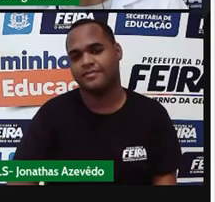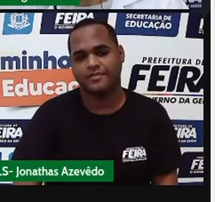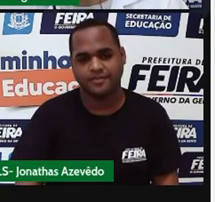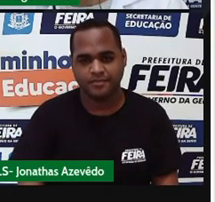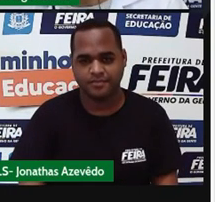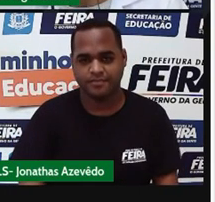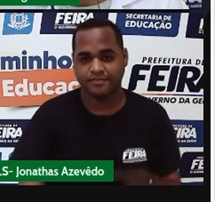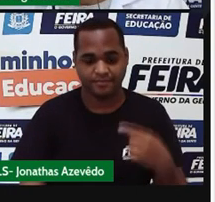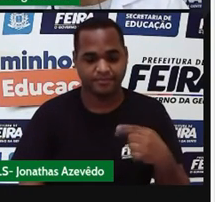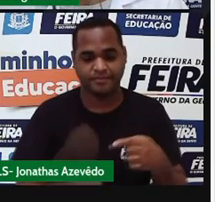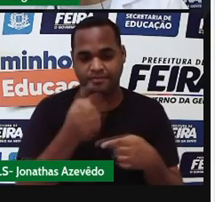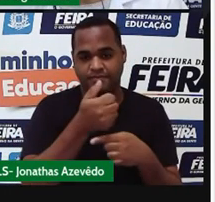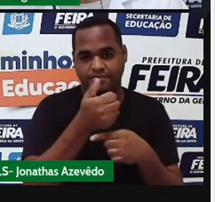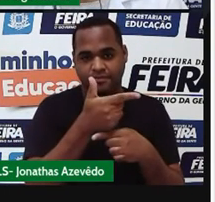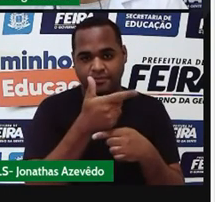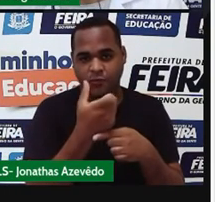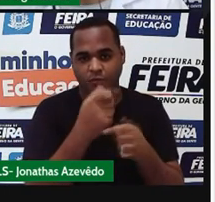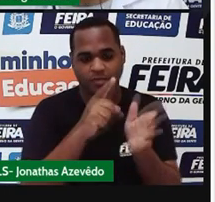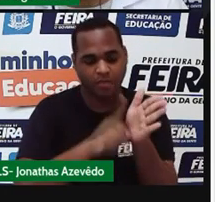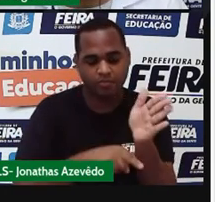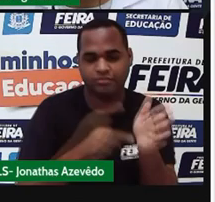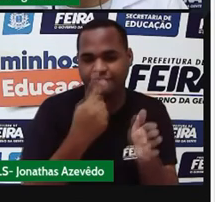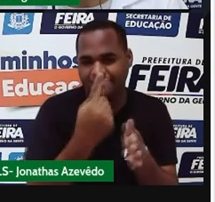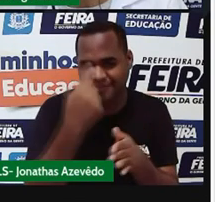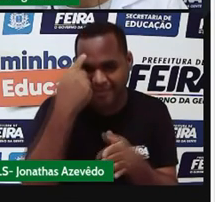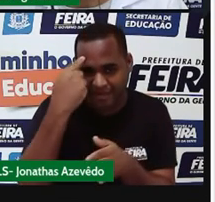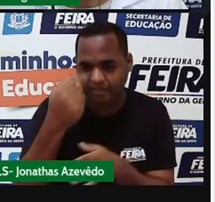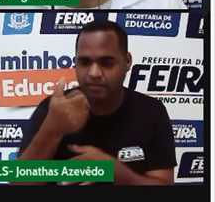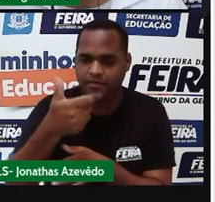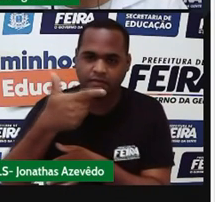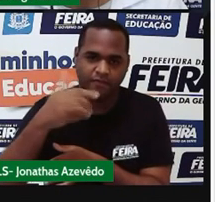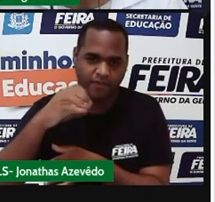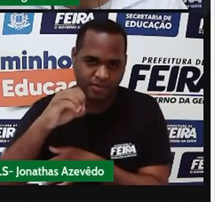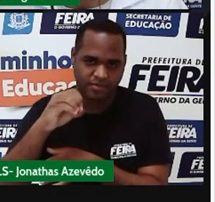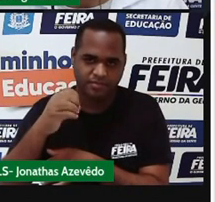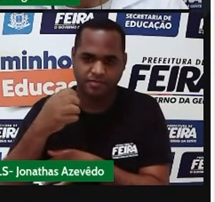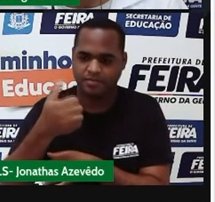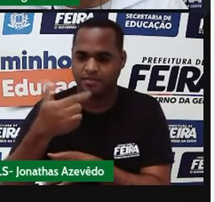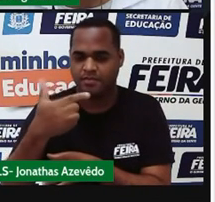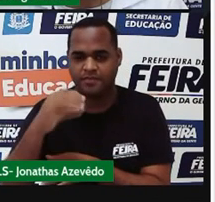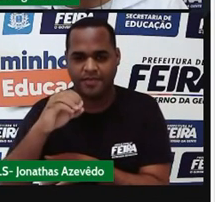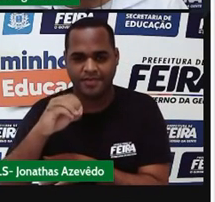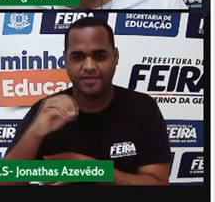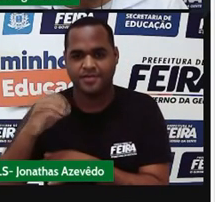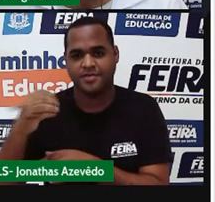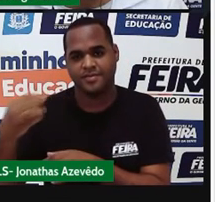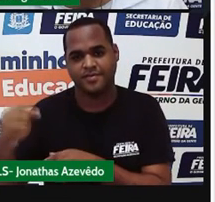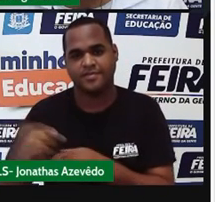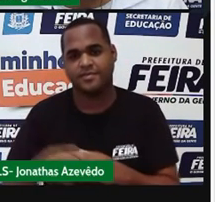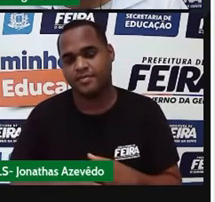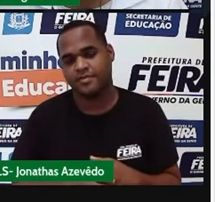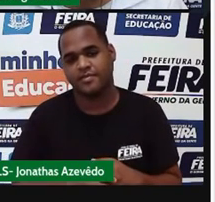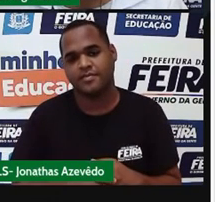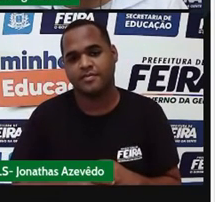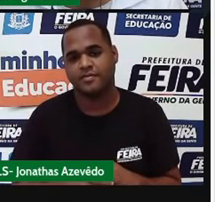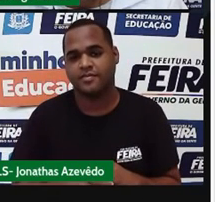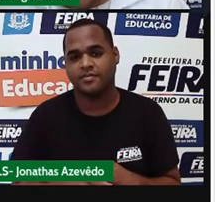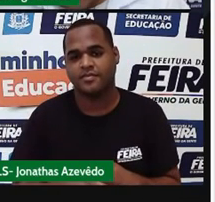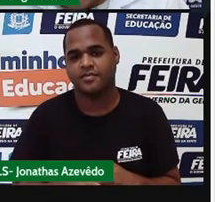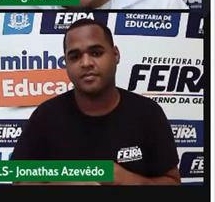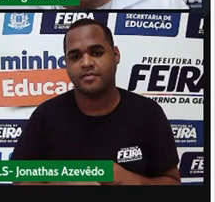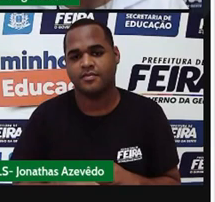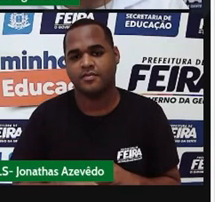e lá em cima fazendo 121 - 1 a gente pode trocar isso pelo